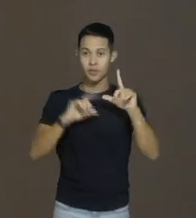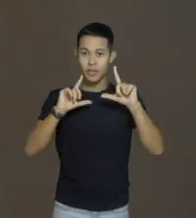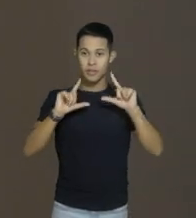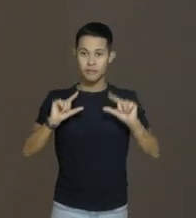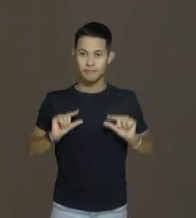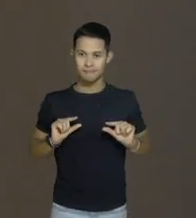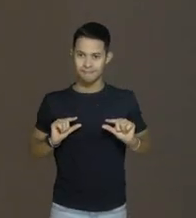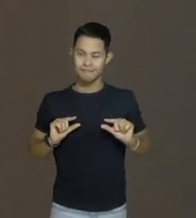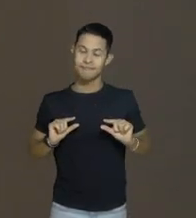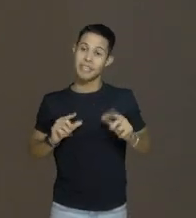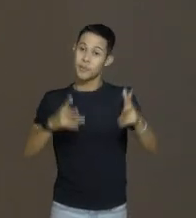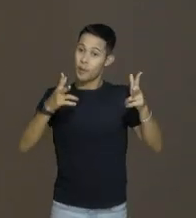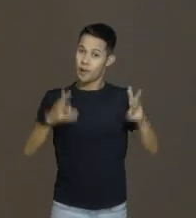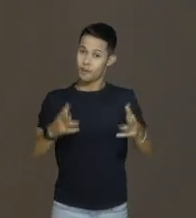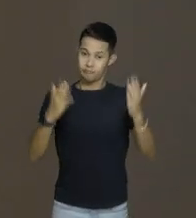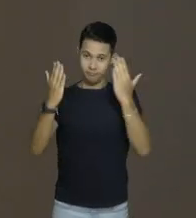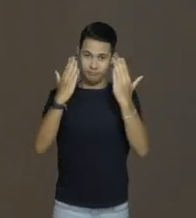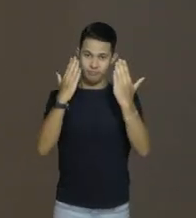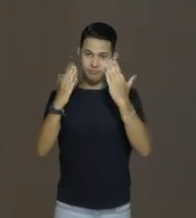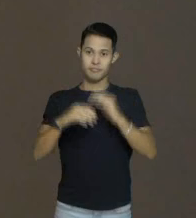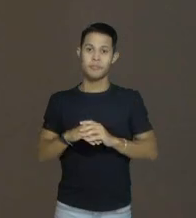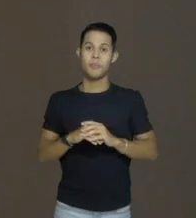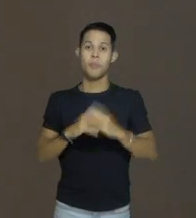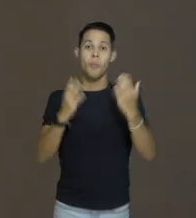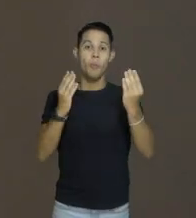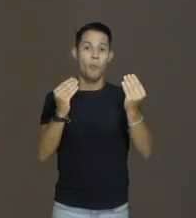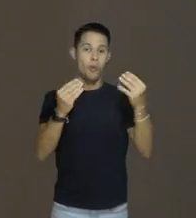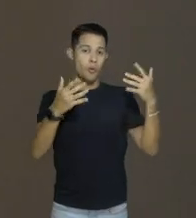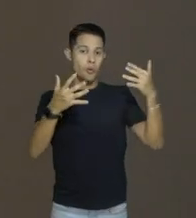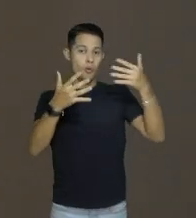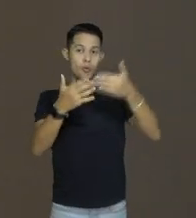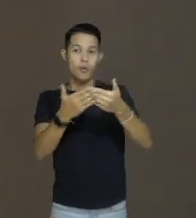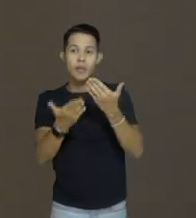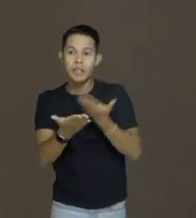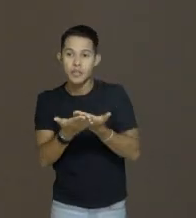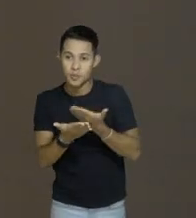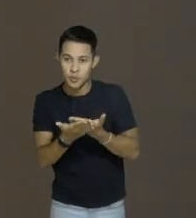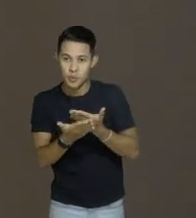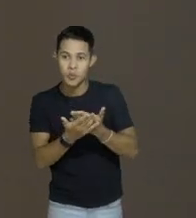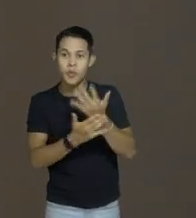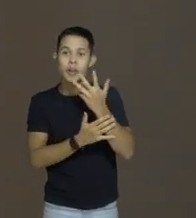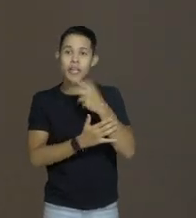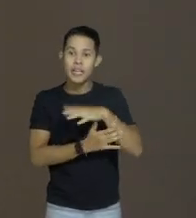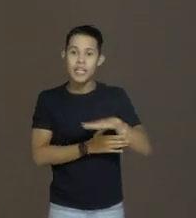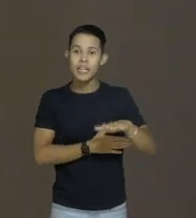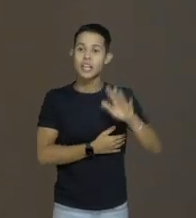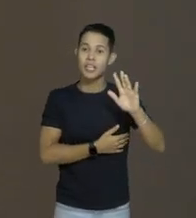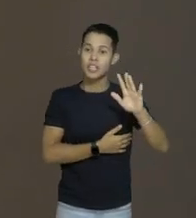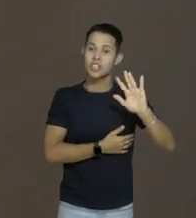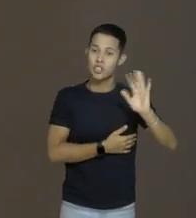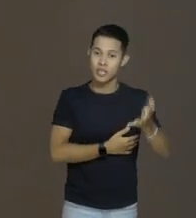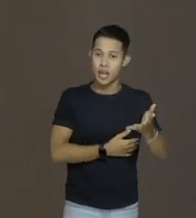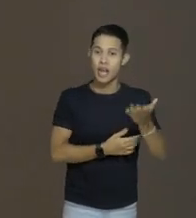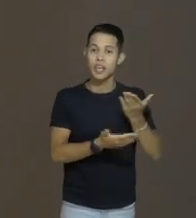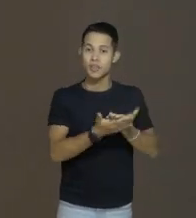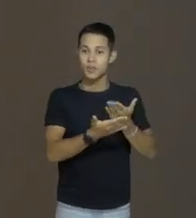feitos, comparando crianças que só fizeram a psicoeducação,